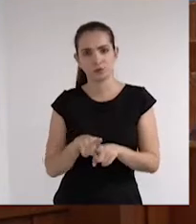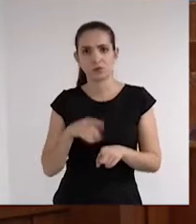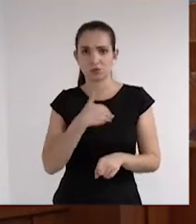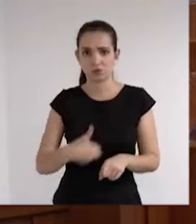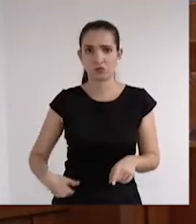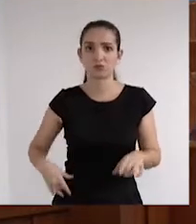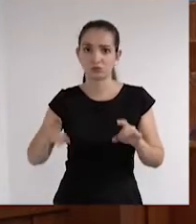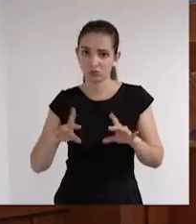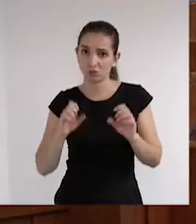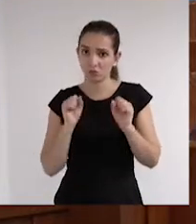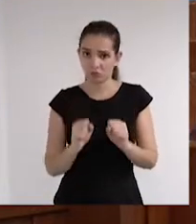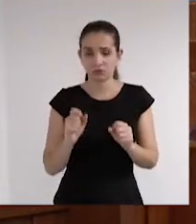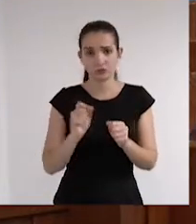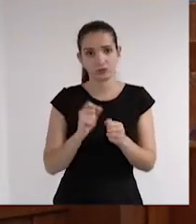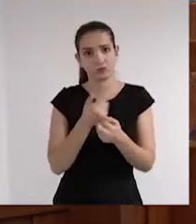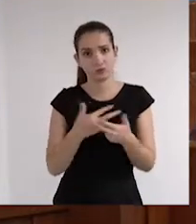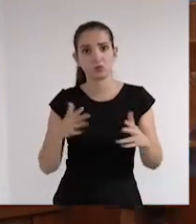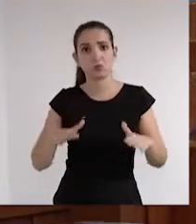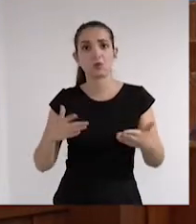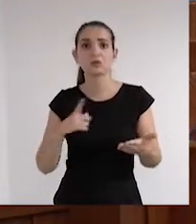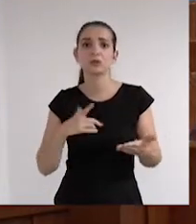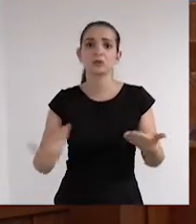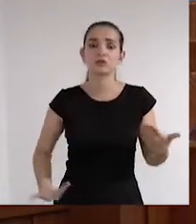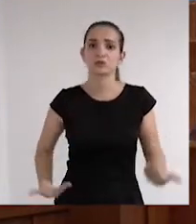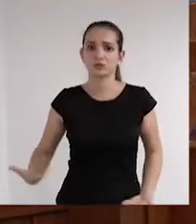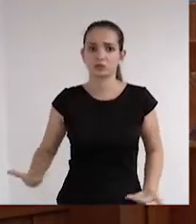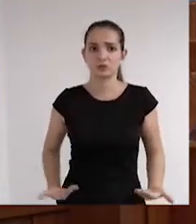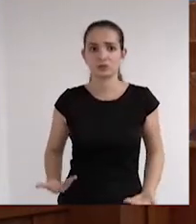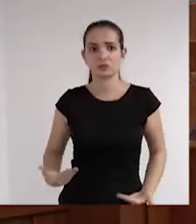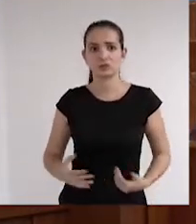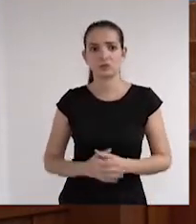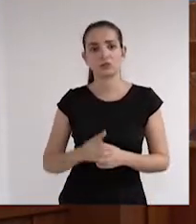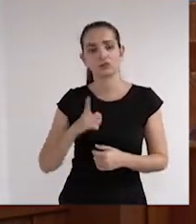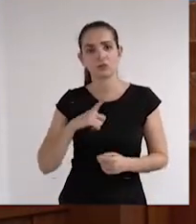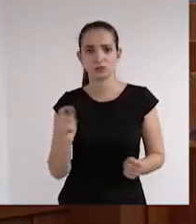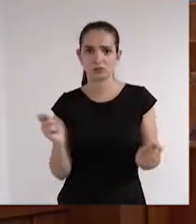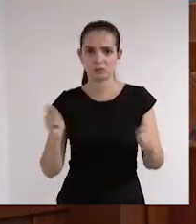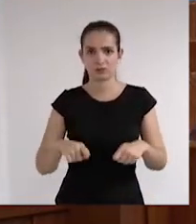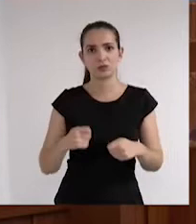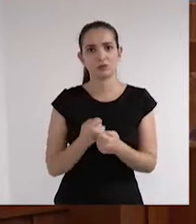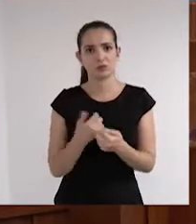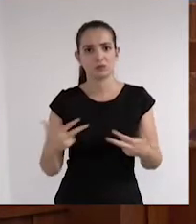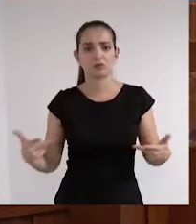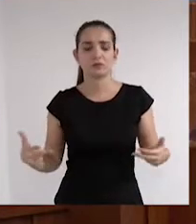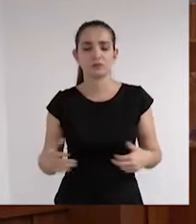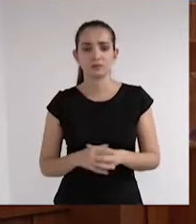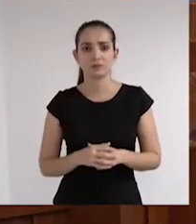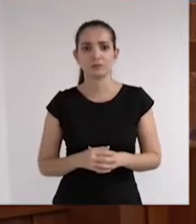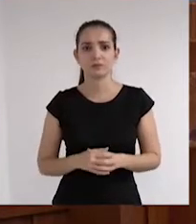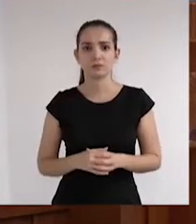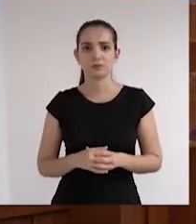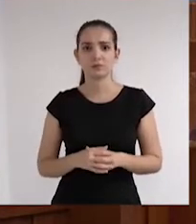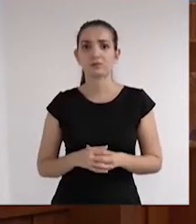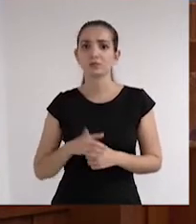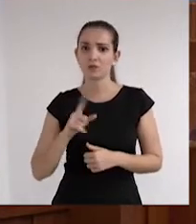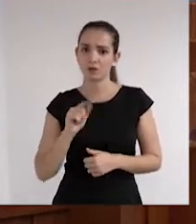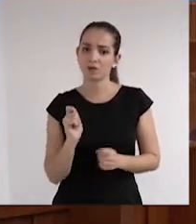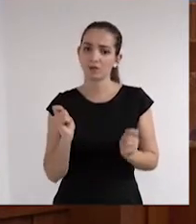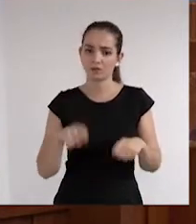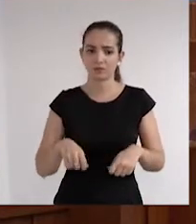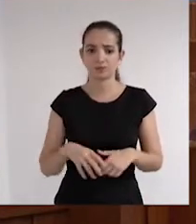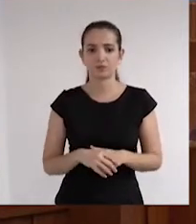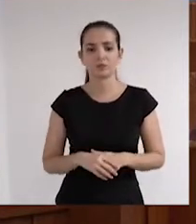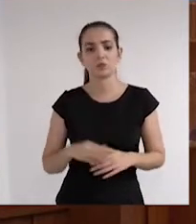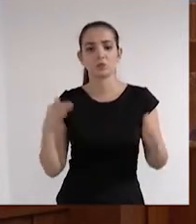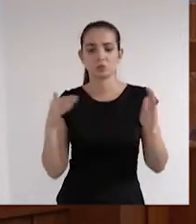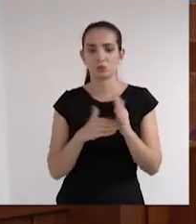tem condição de fazer isso com servidores que estejam capacitados para isso. Foi realizado